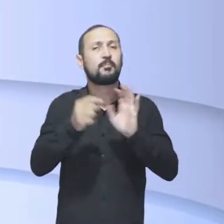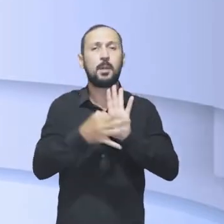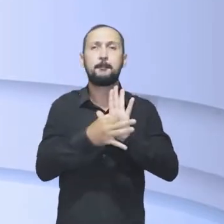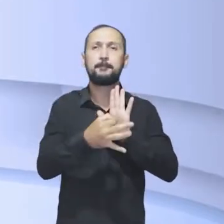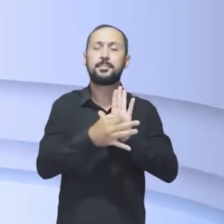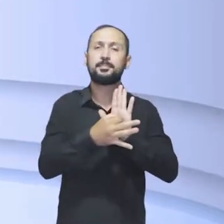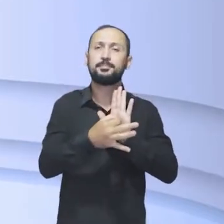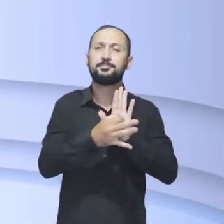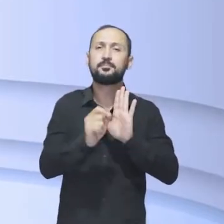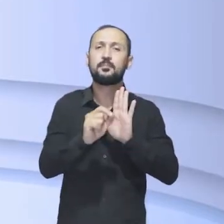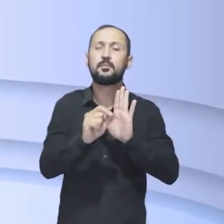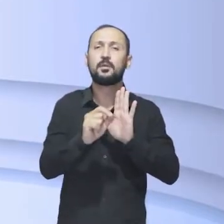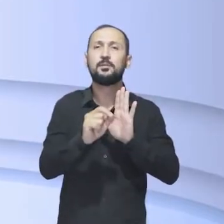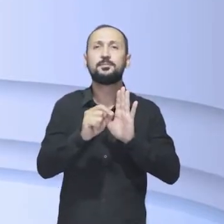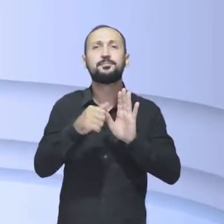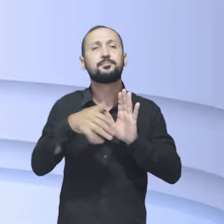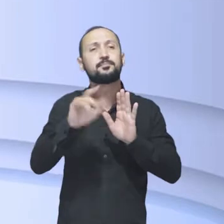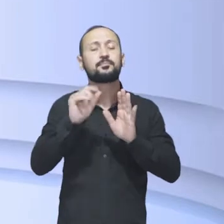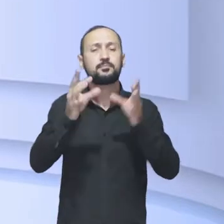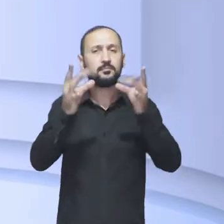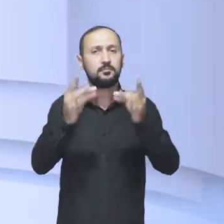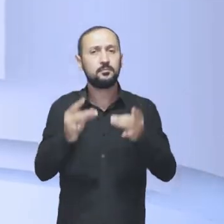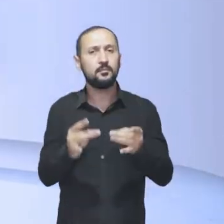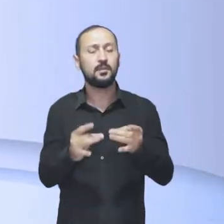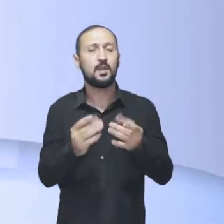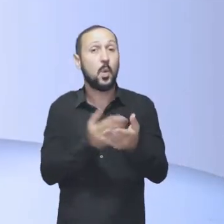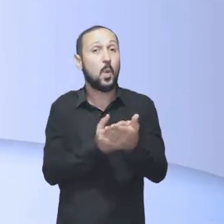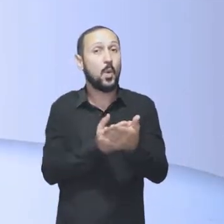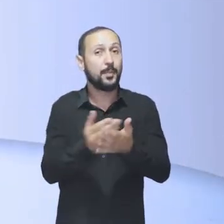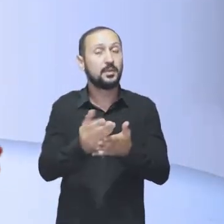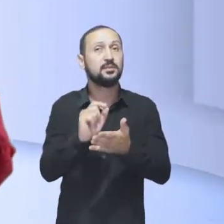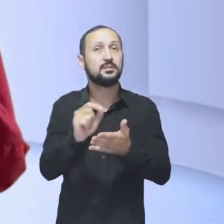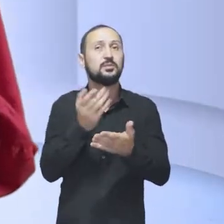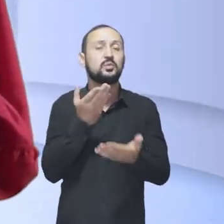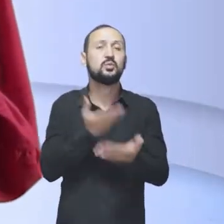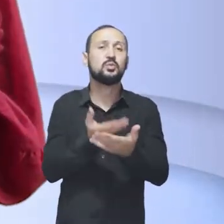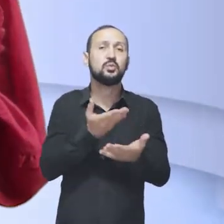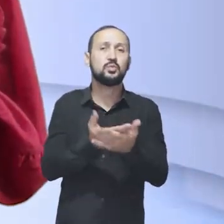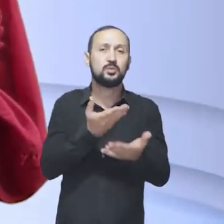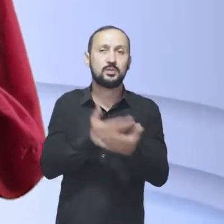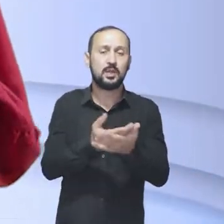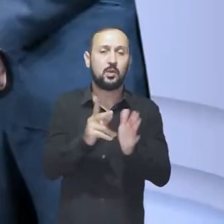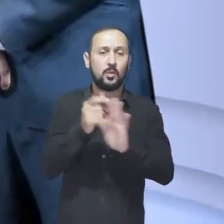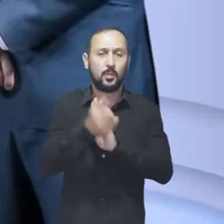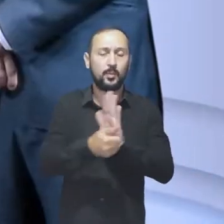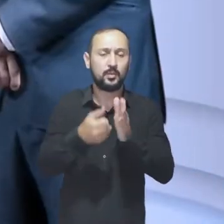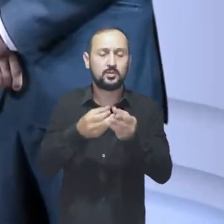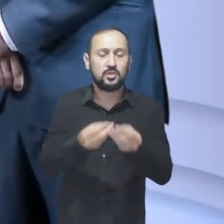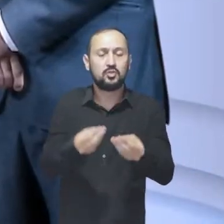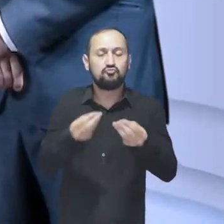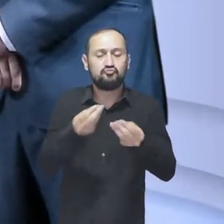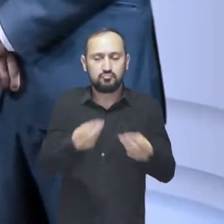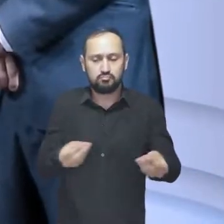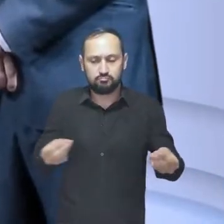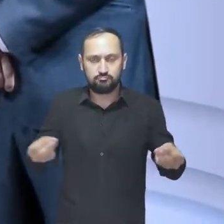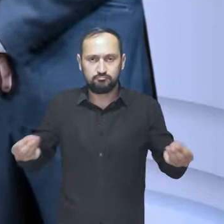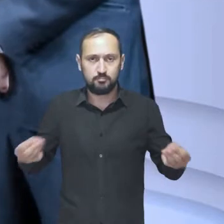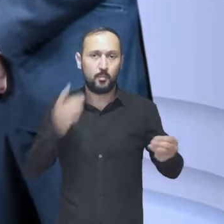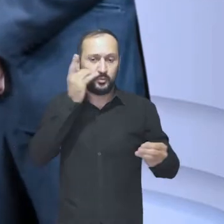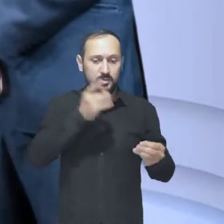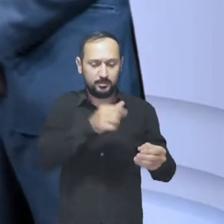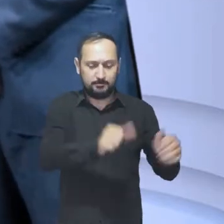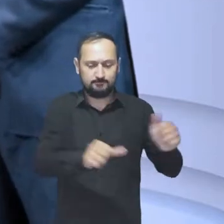elementos e, a partir daí, estudar o projeto que é colocado na Casa de Leis. Eu queria que vocês trouxessem para a